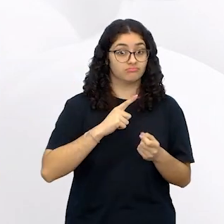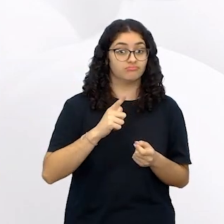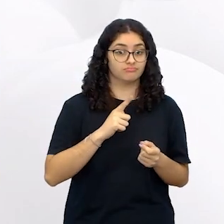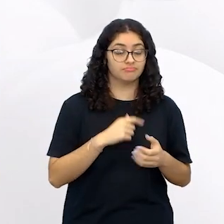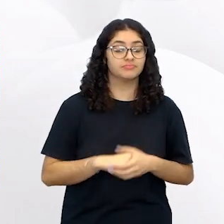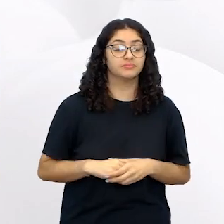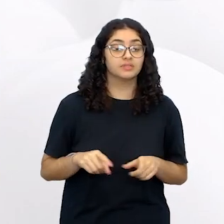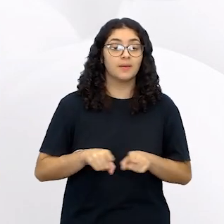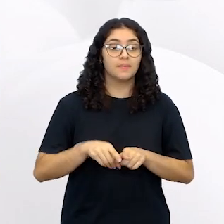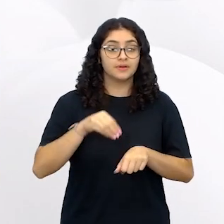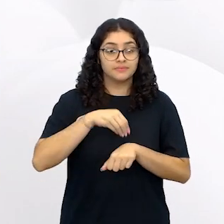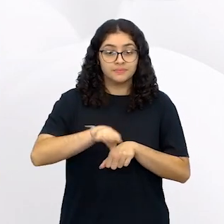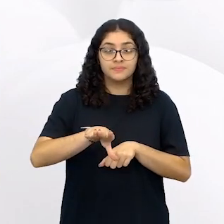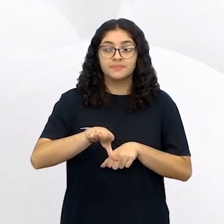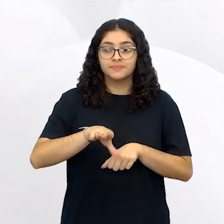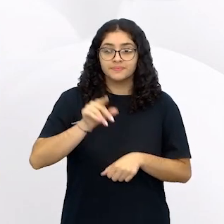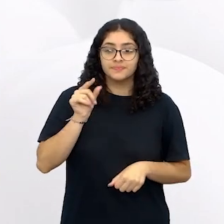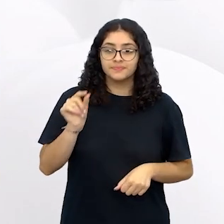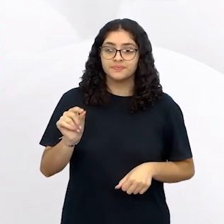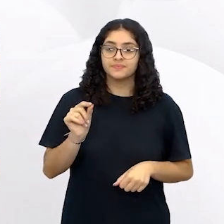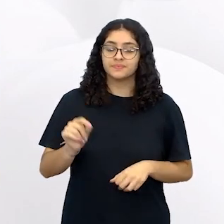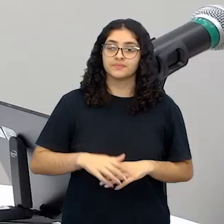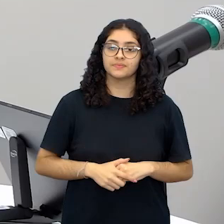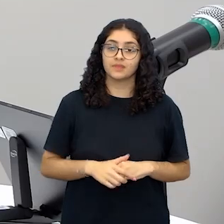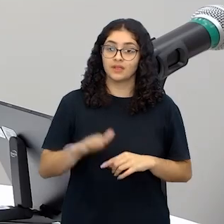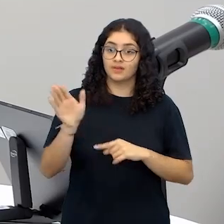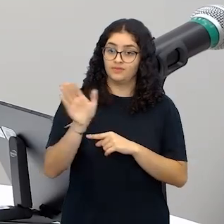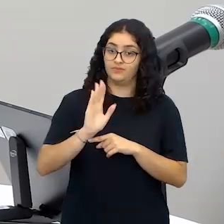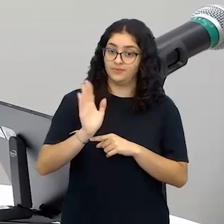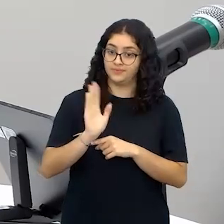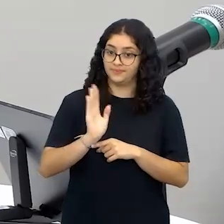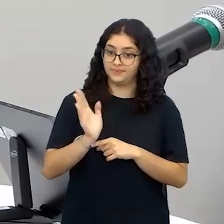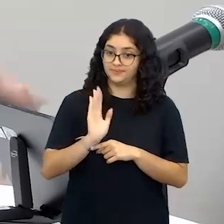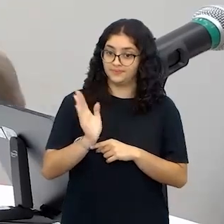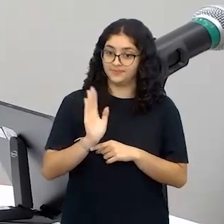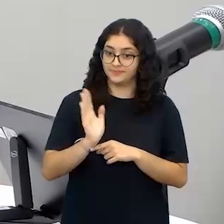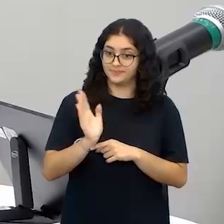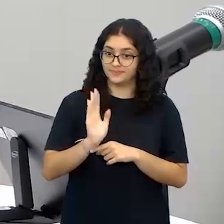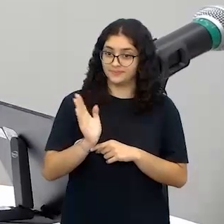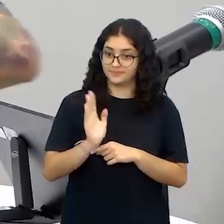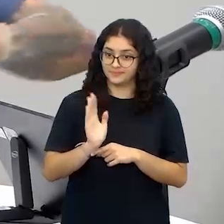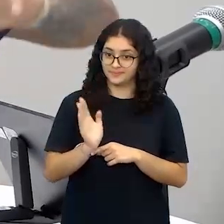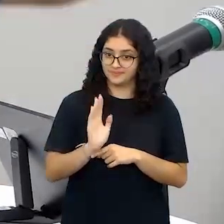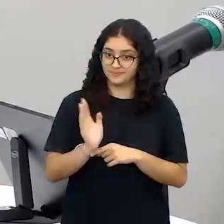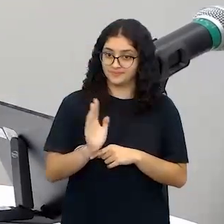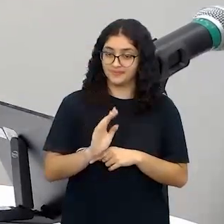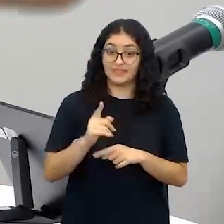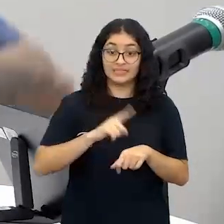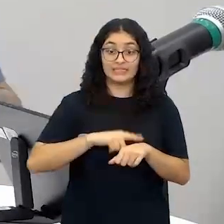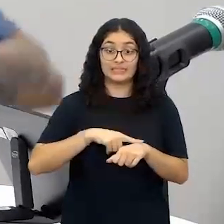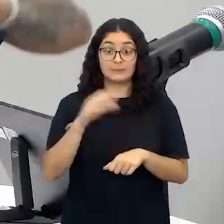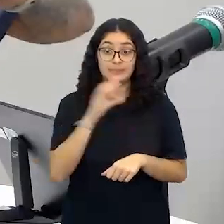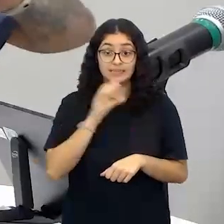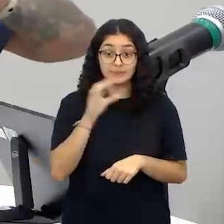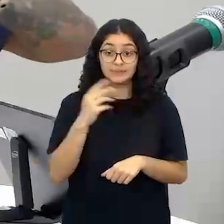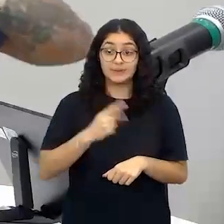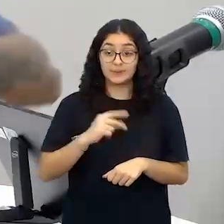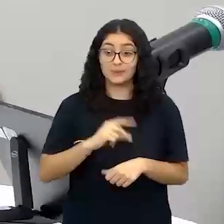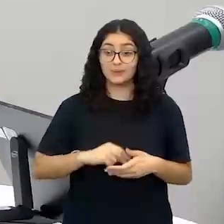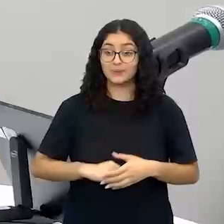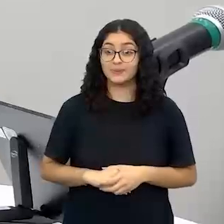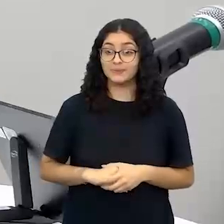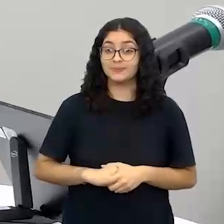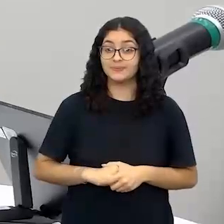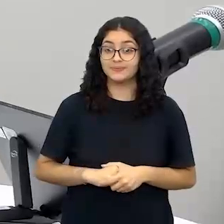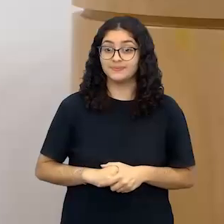a sugestão, que seria um filme. Pode passar, professora. Pode passar, professora, que a gente está com o tempo correndo aqui.